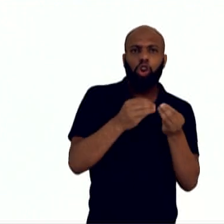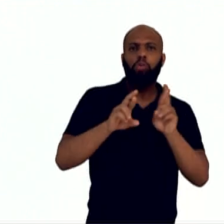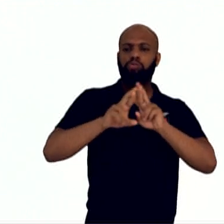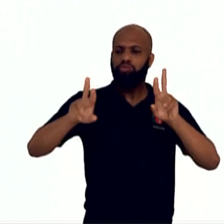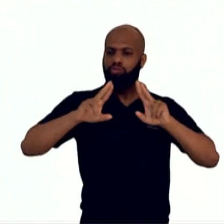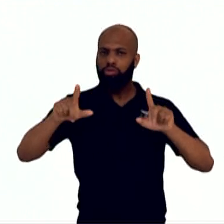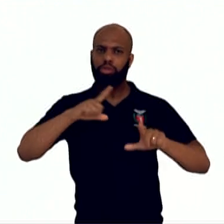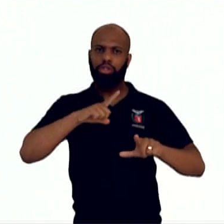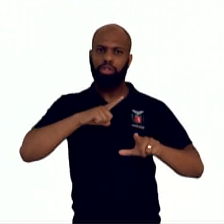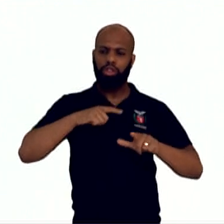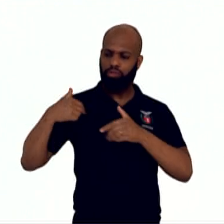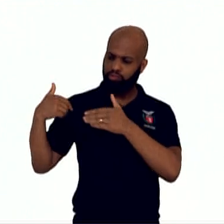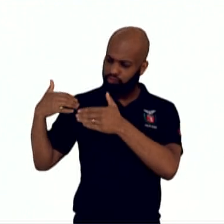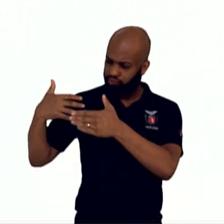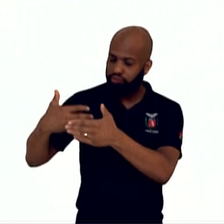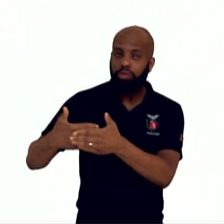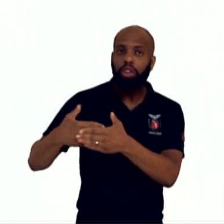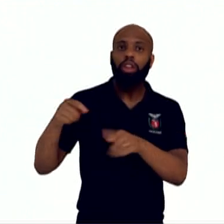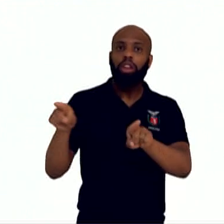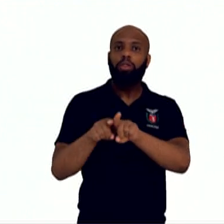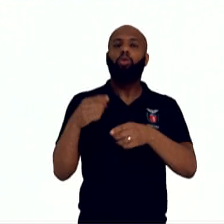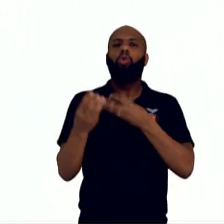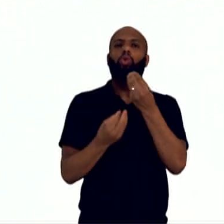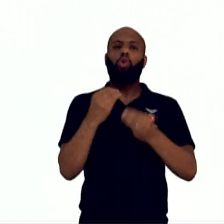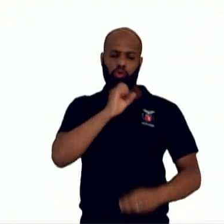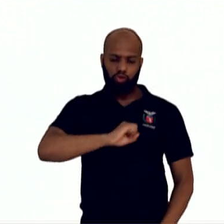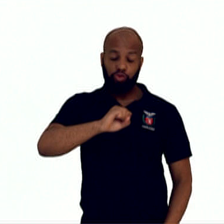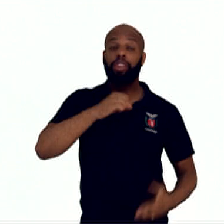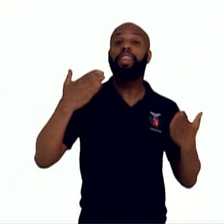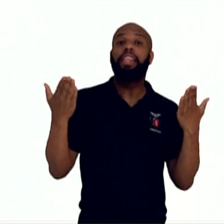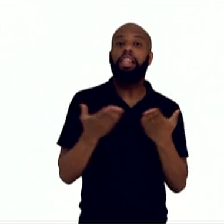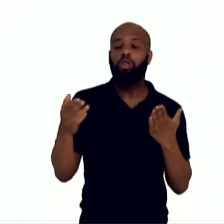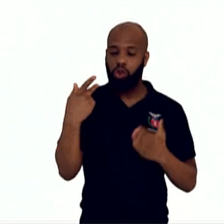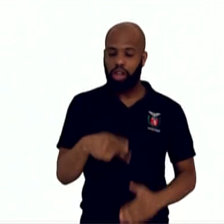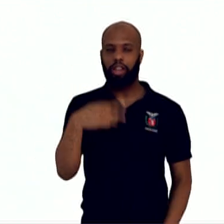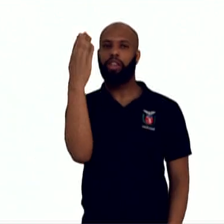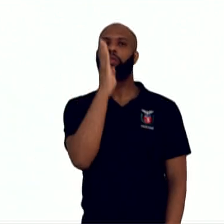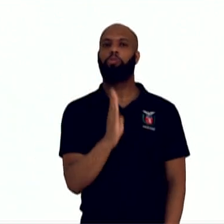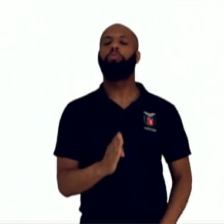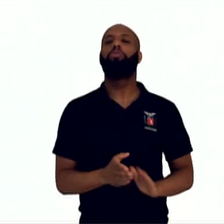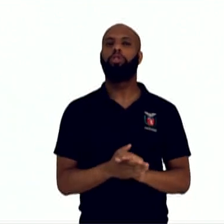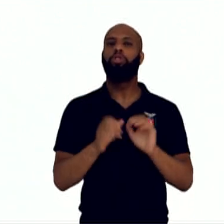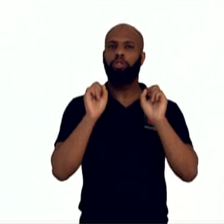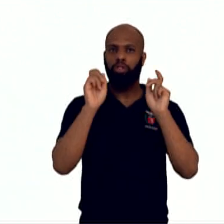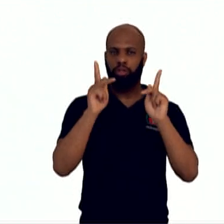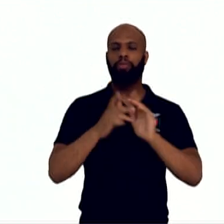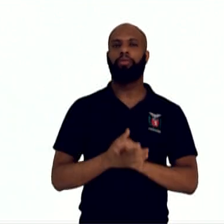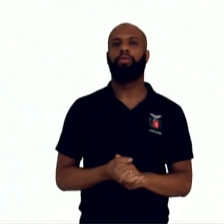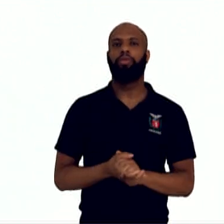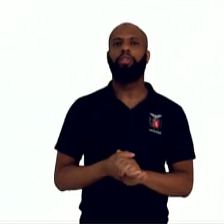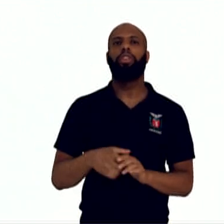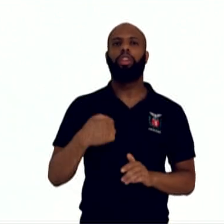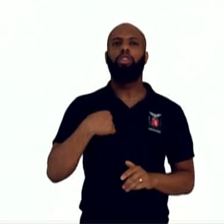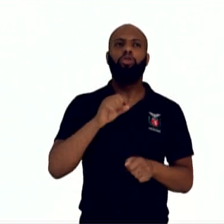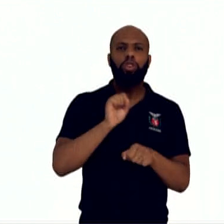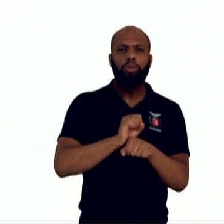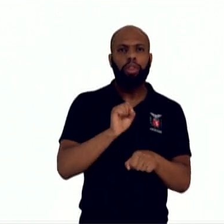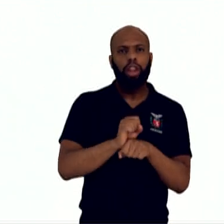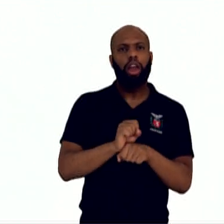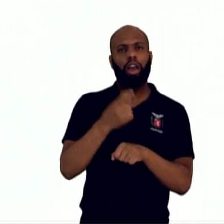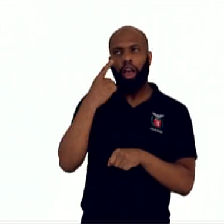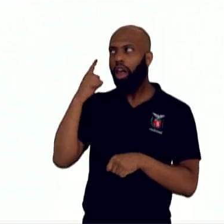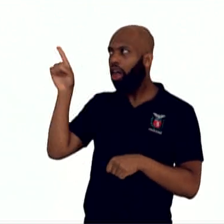diferenças ao longo da história e como é o funk atual no Brasil. Ok? Eu vou deixar para